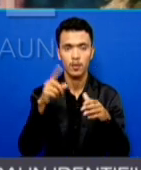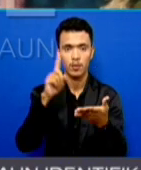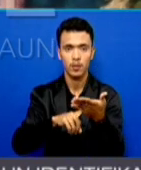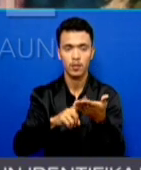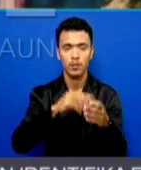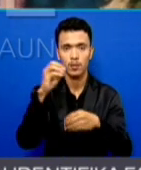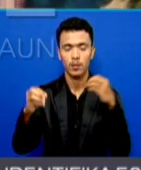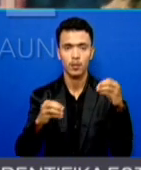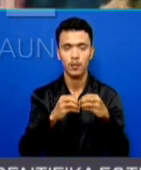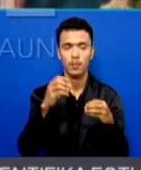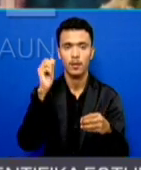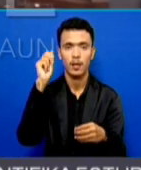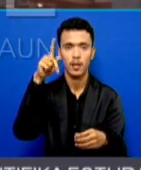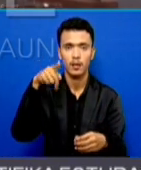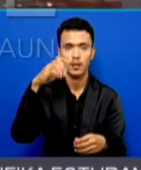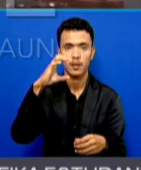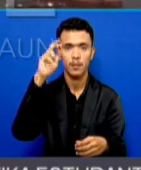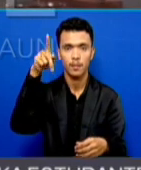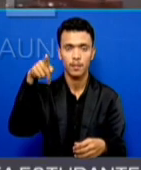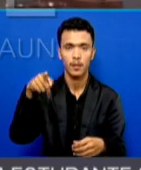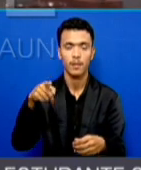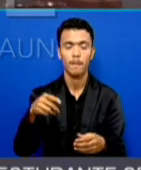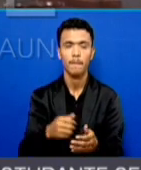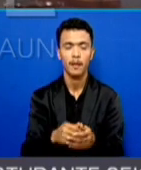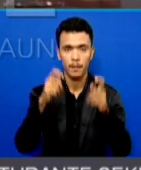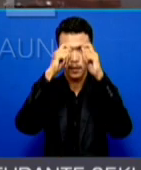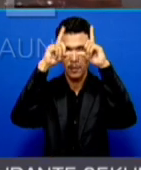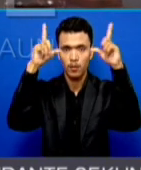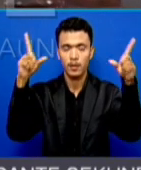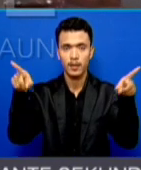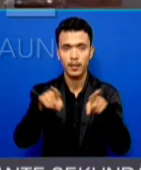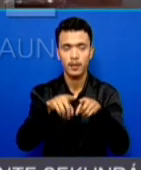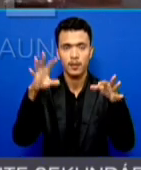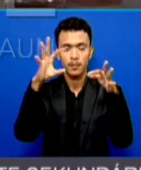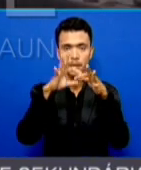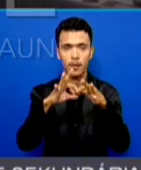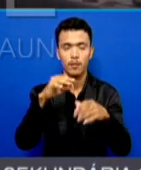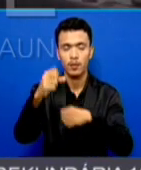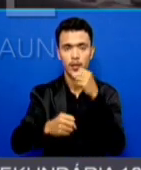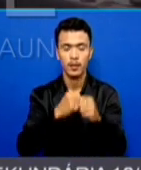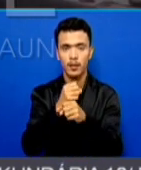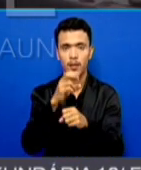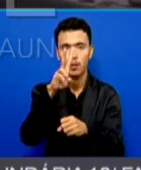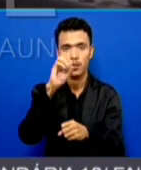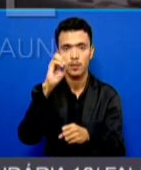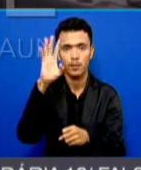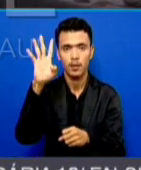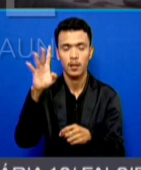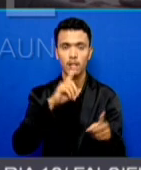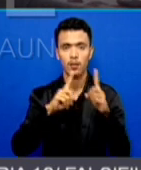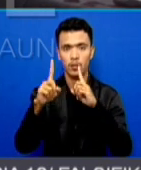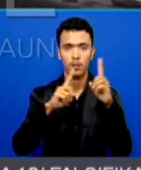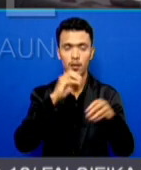konaba African Caribbean Pacific, ACP, nebe Timor-Leste hanesan membro deste tinan rihun ruahat, no